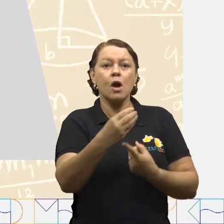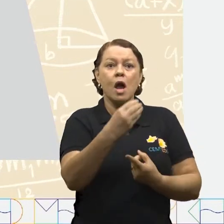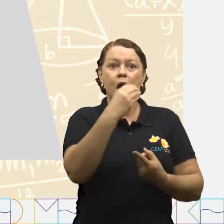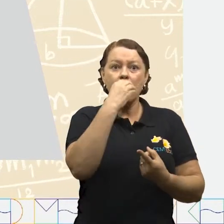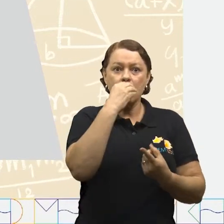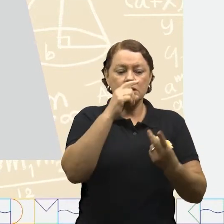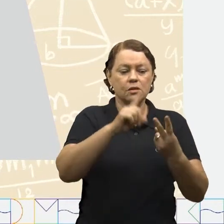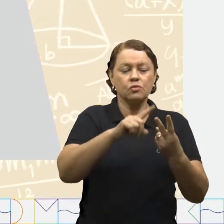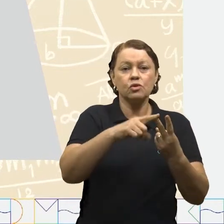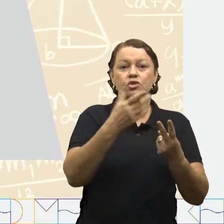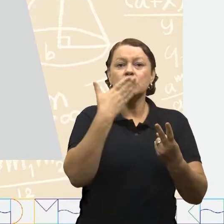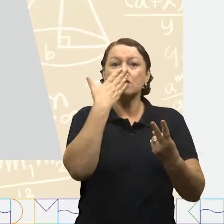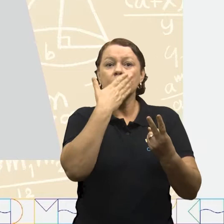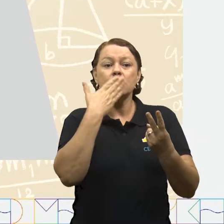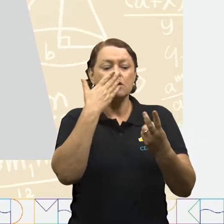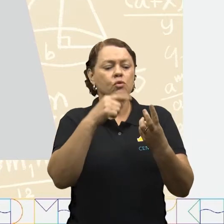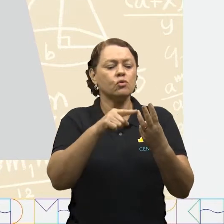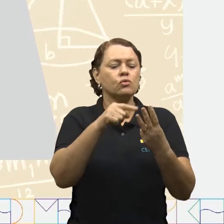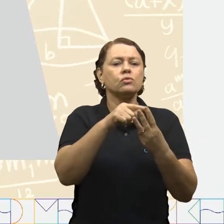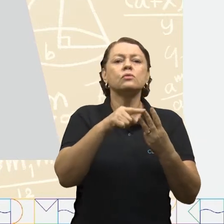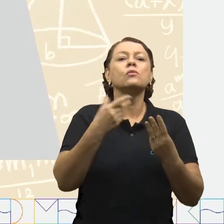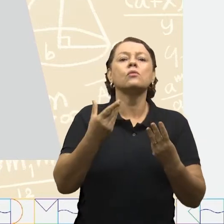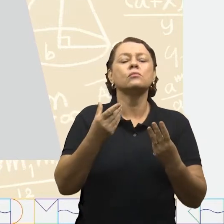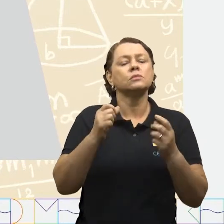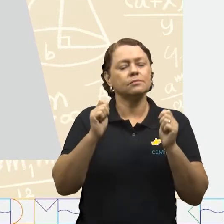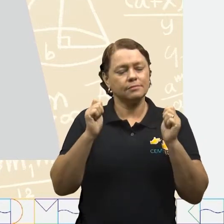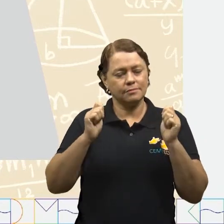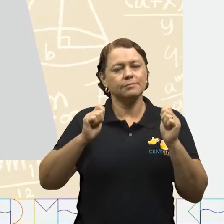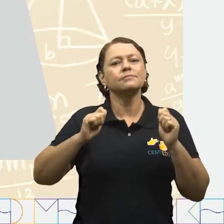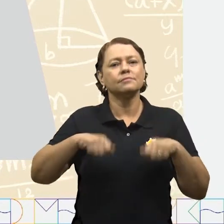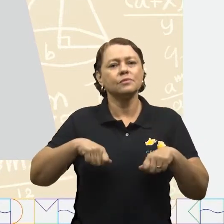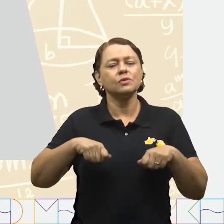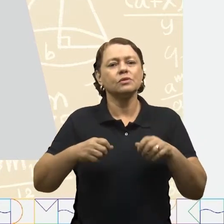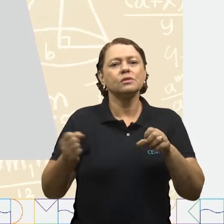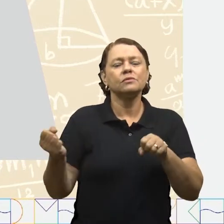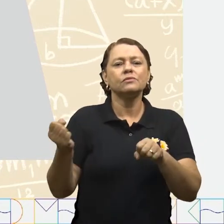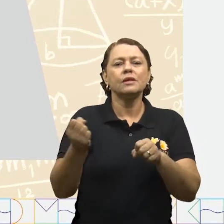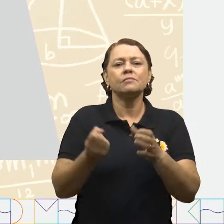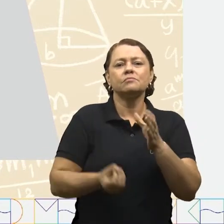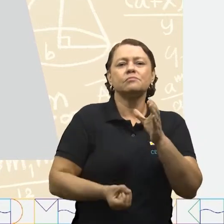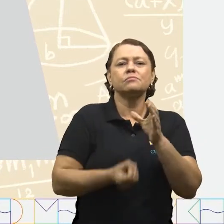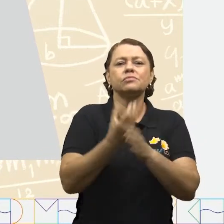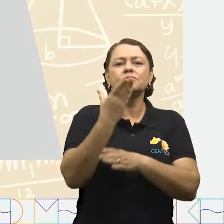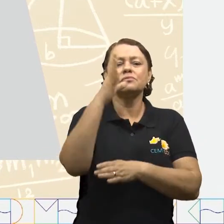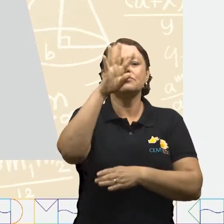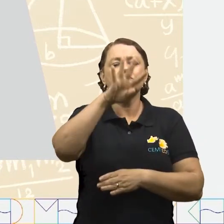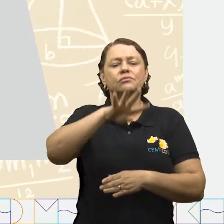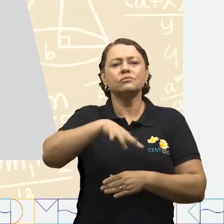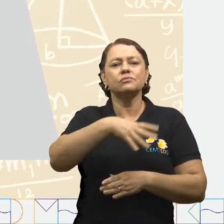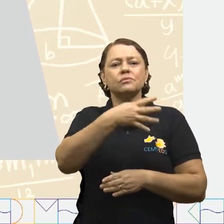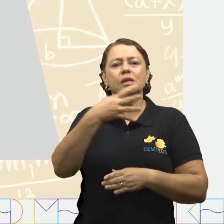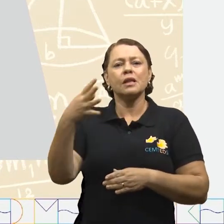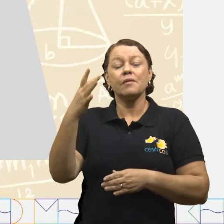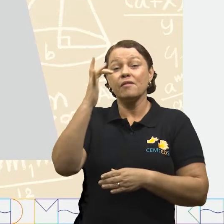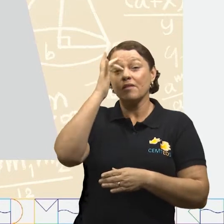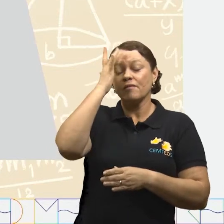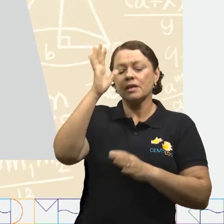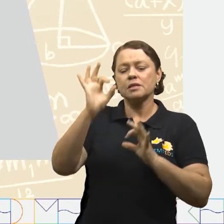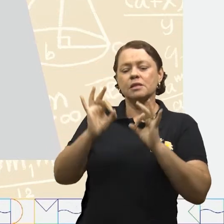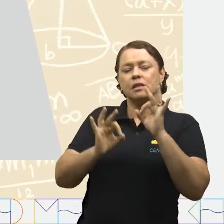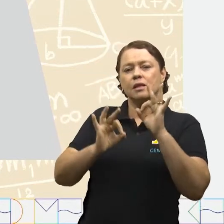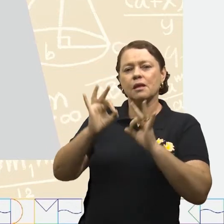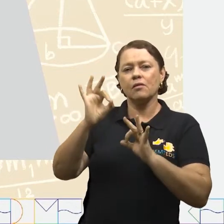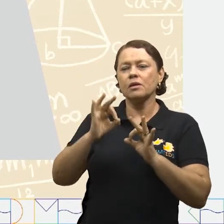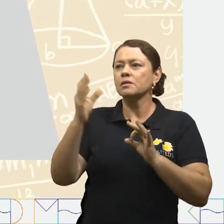sobremesa podemos fazer isso construindo uma pequena tabela que Vai facilitar a nossa organização e